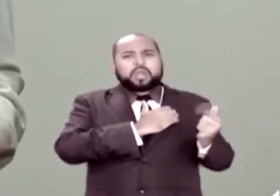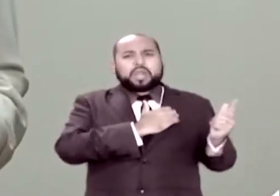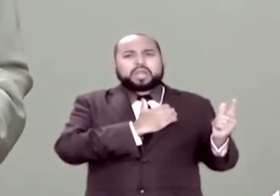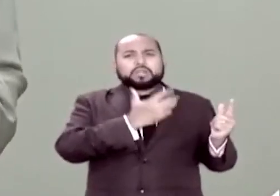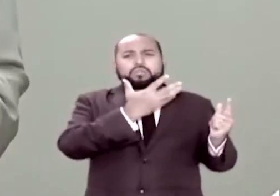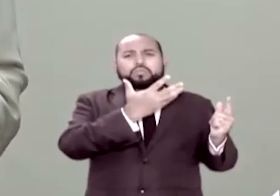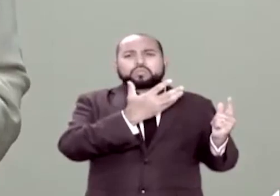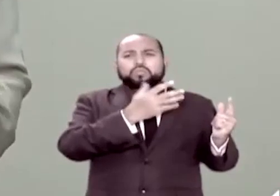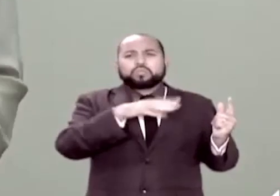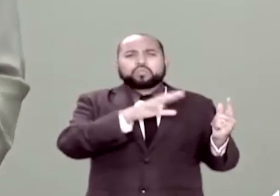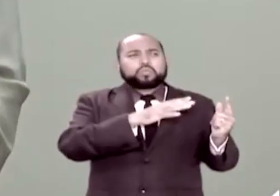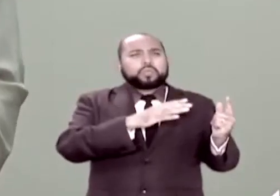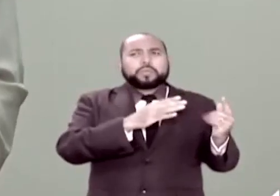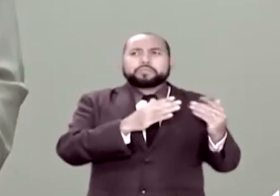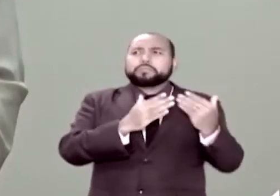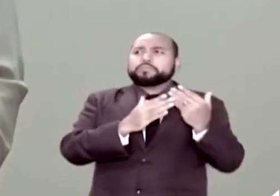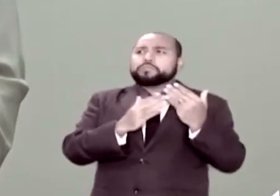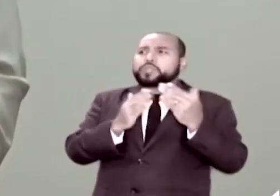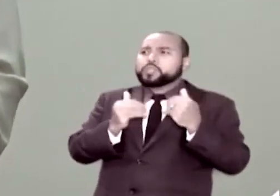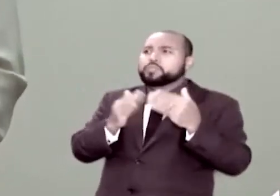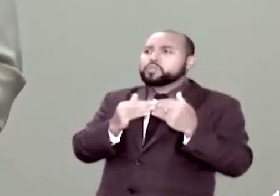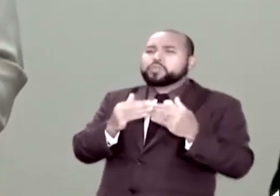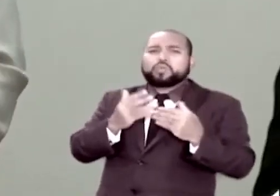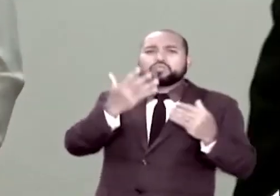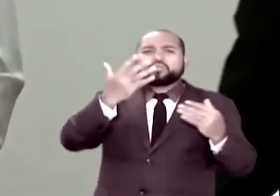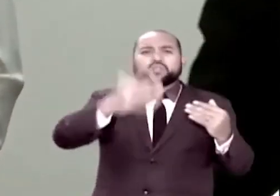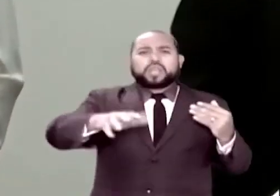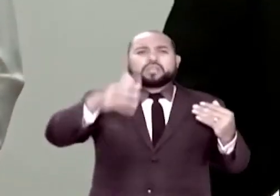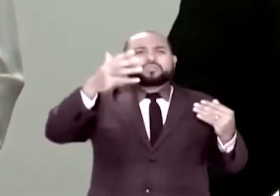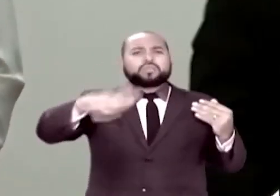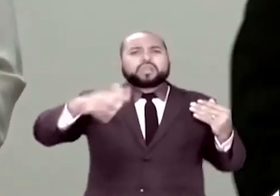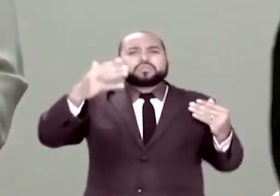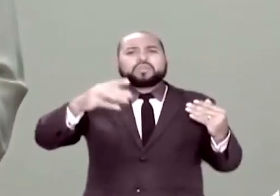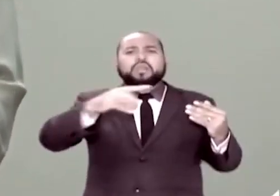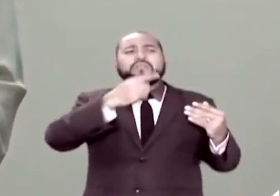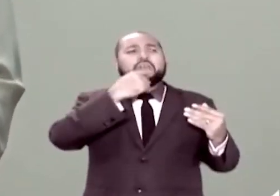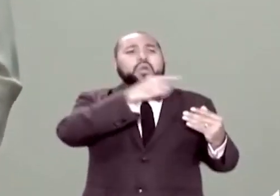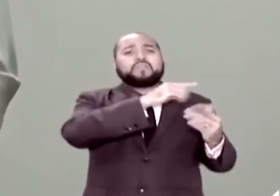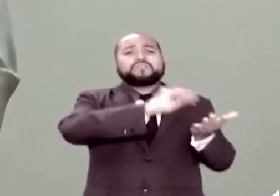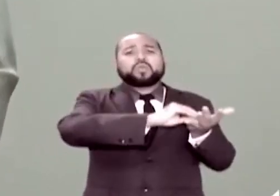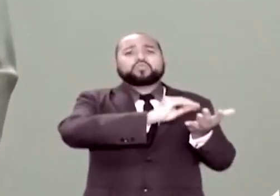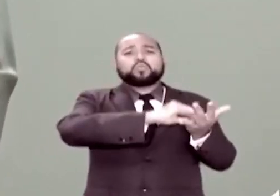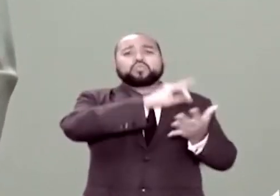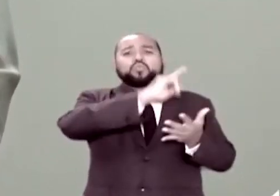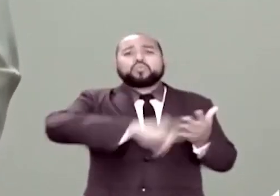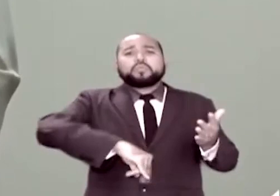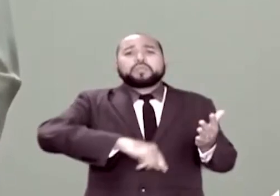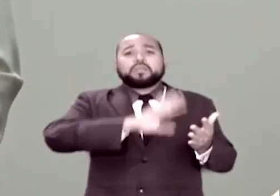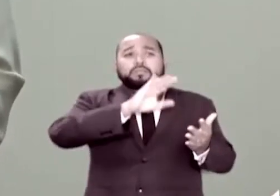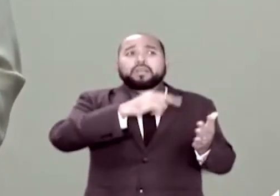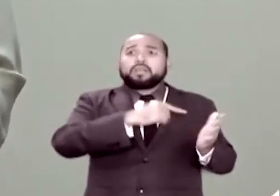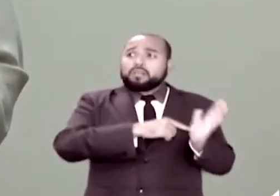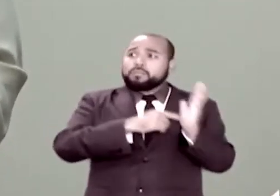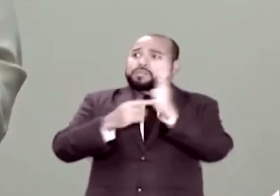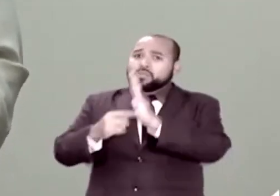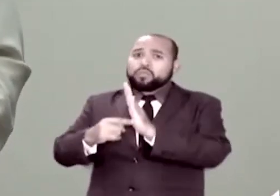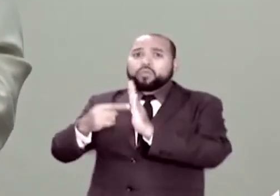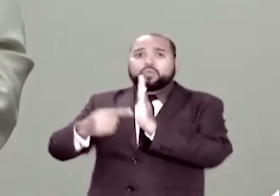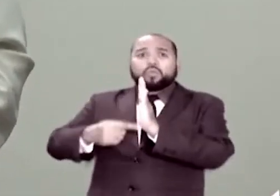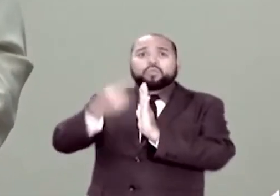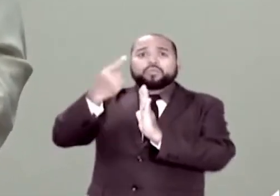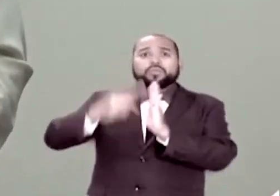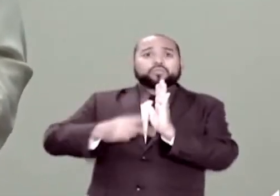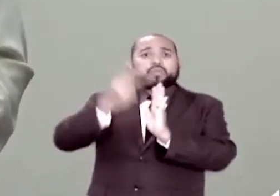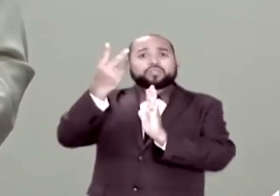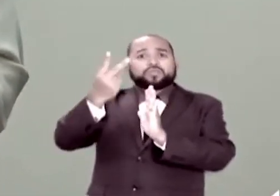a alegação de que não apresent apresentaram documentos Mas eles apresentaram os documentos não uma duas vezes ou seja são erros